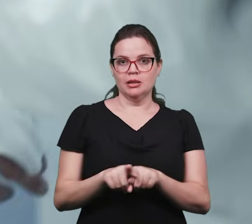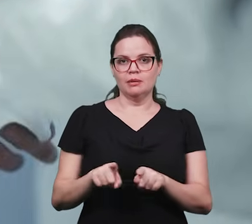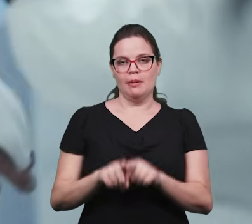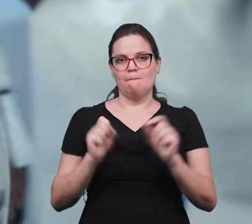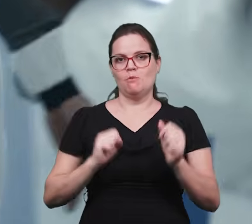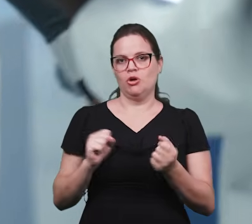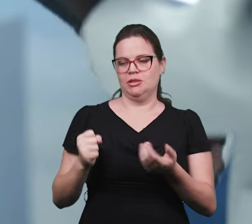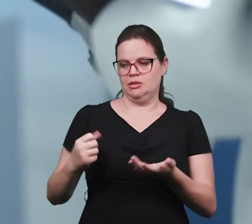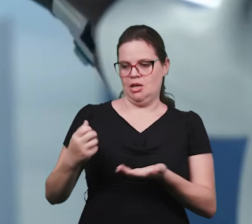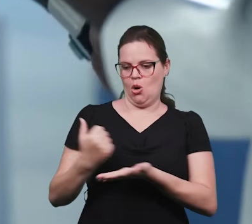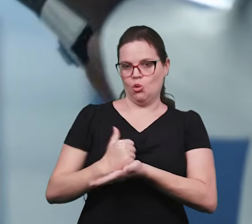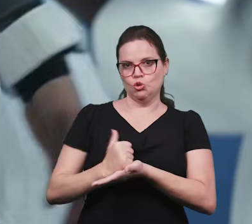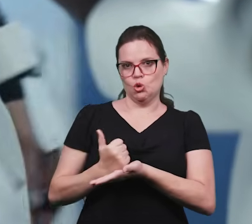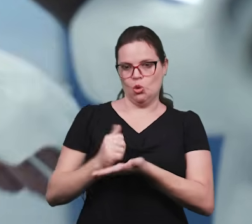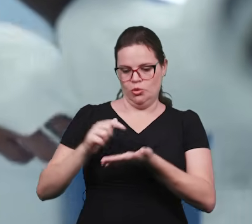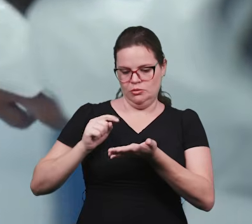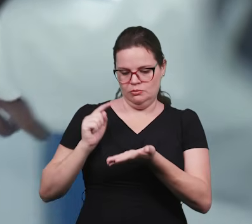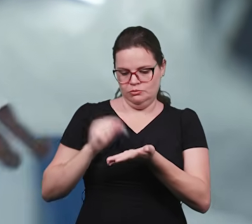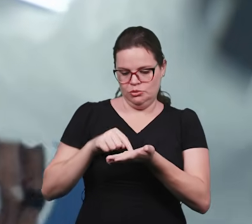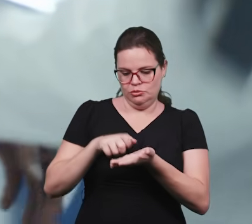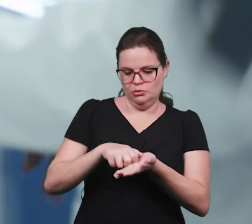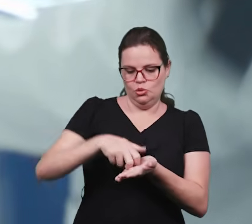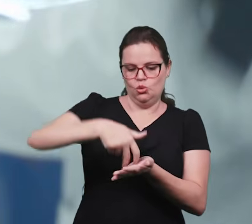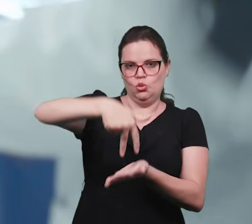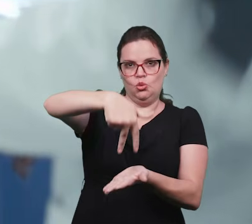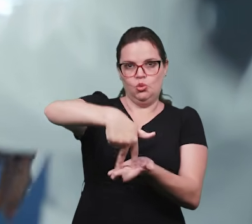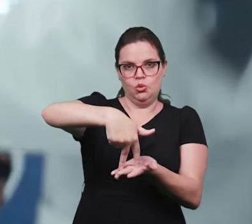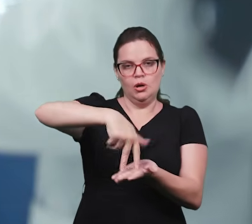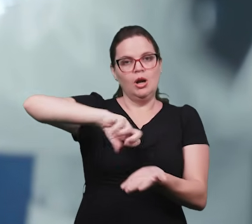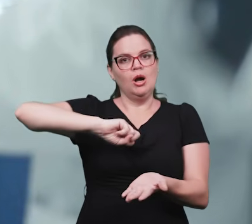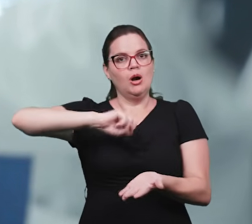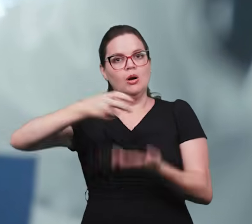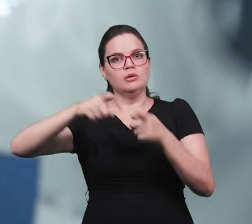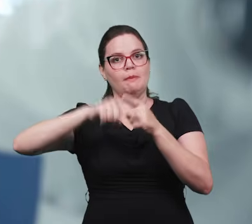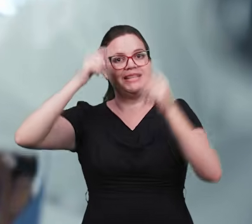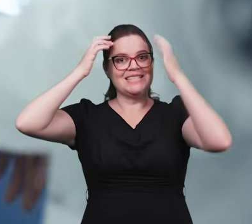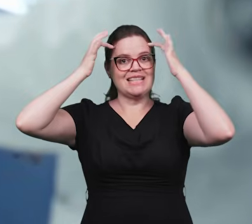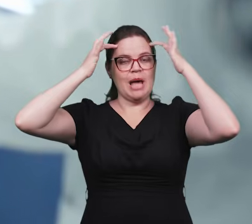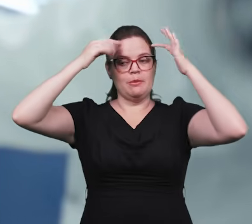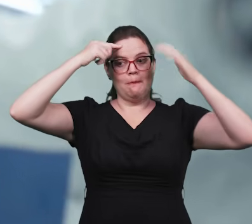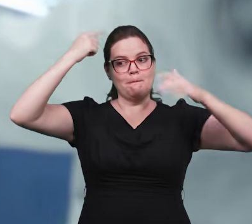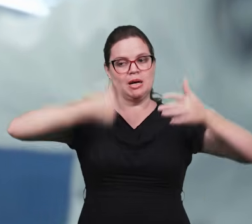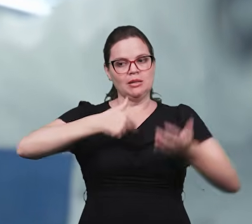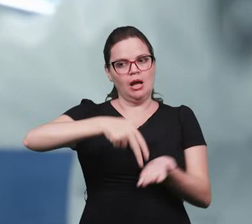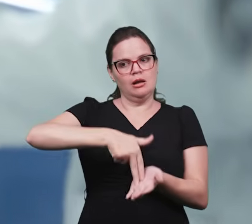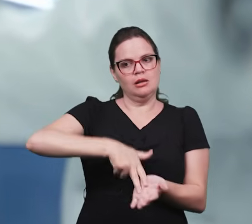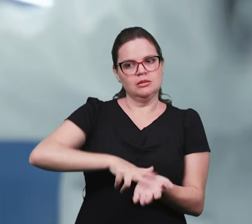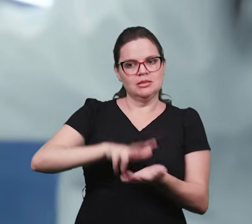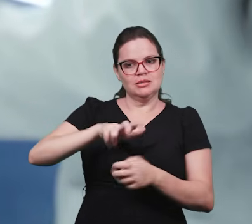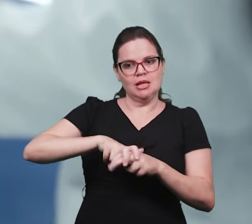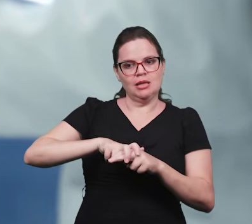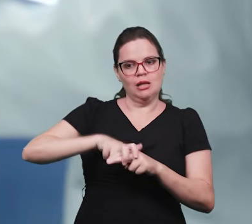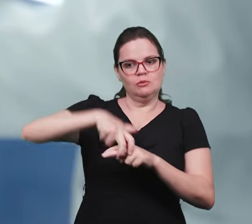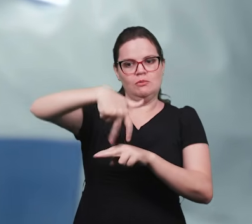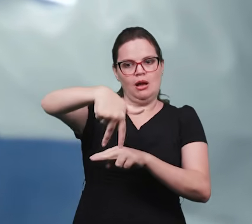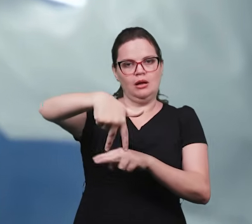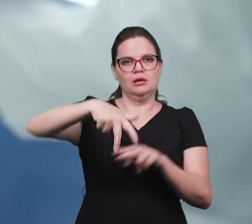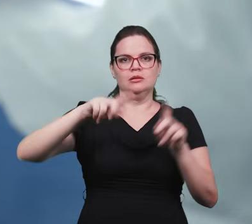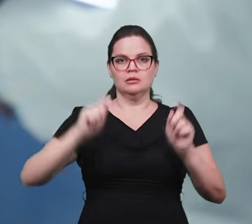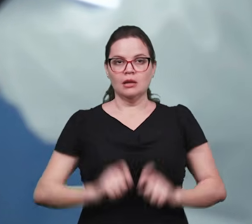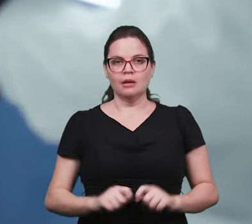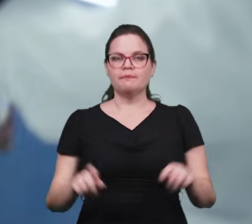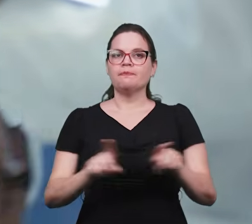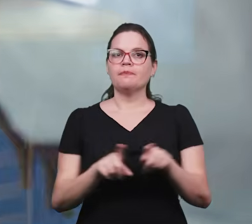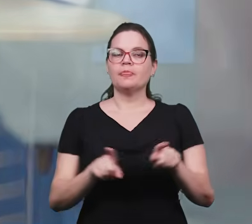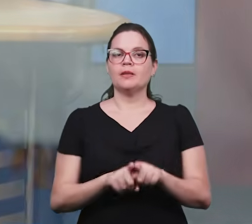dele levantar e sair andando. Ele identificar esses estímulos, né? E para reabilitação também.